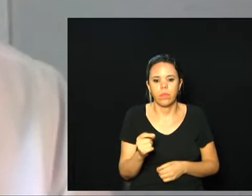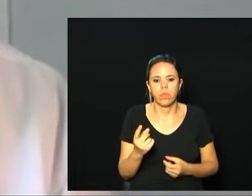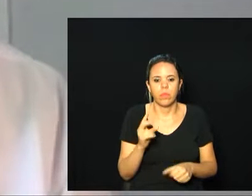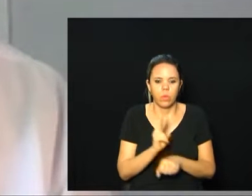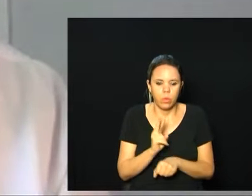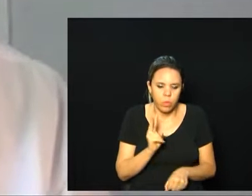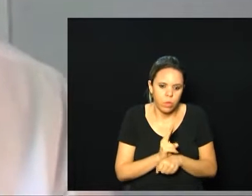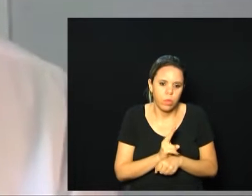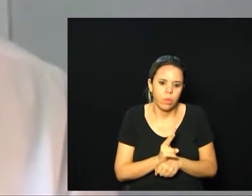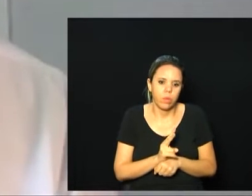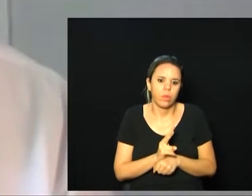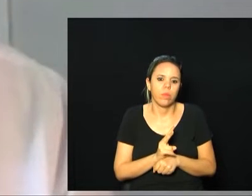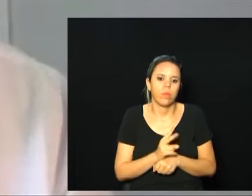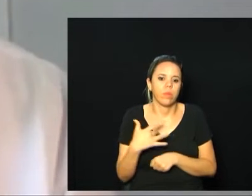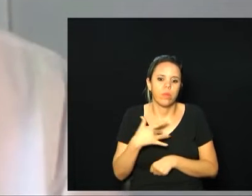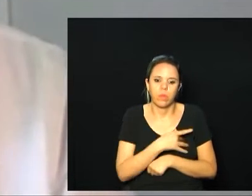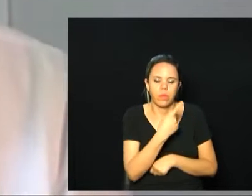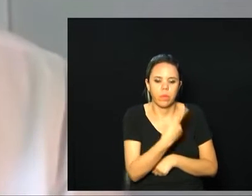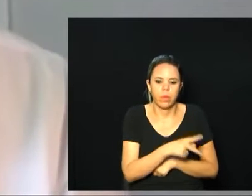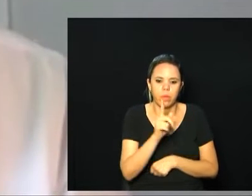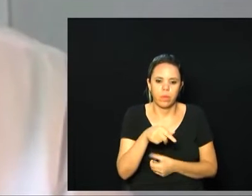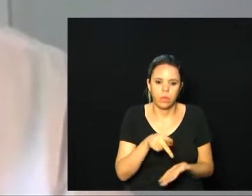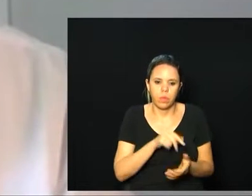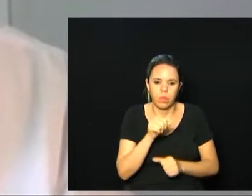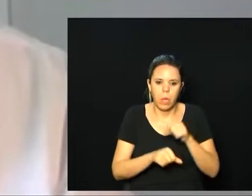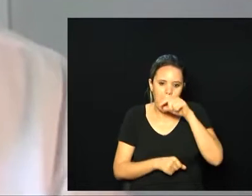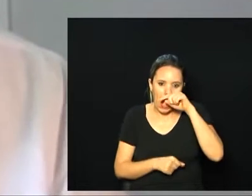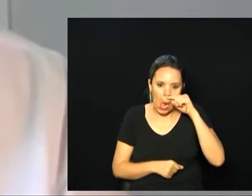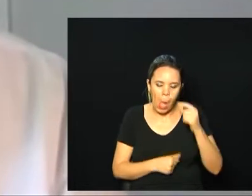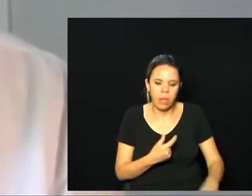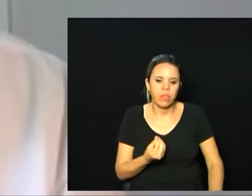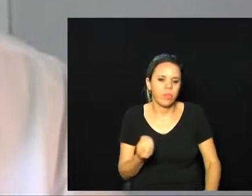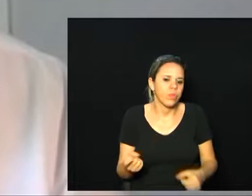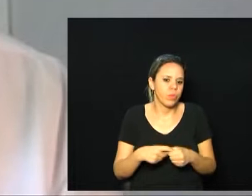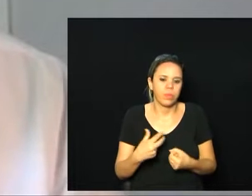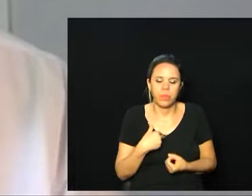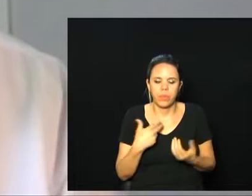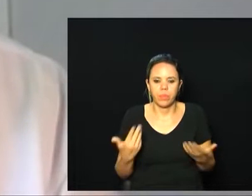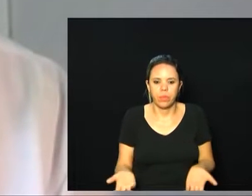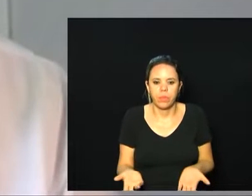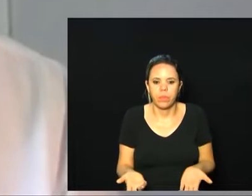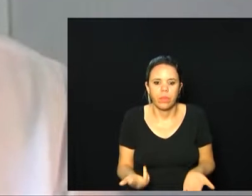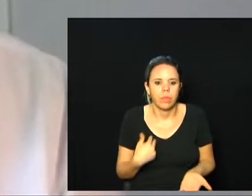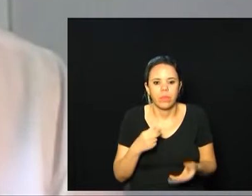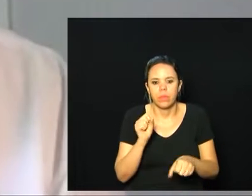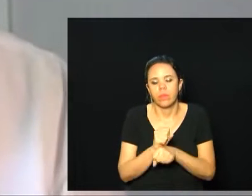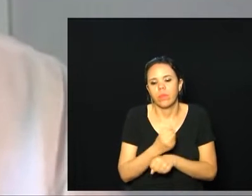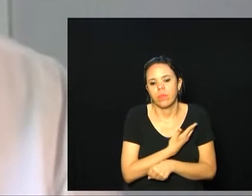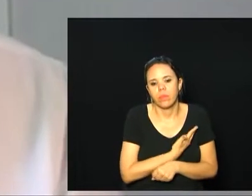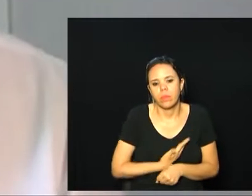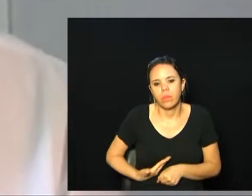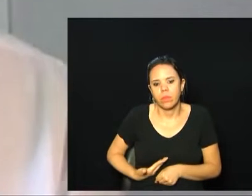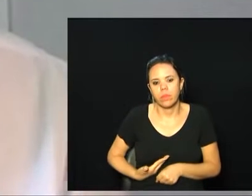autocuidado, de preservar a sua saúde, ela realmente é uma mudança que não tem como voltar atrás. Ou seja, não dá para esperar que o governo